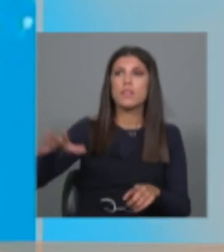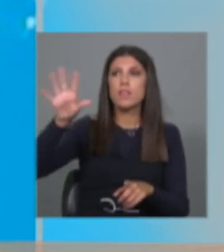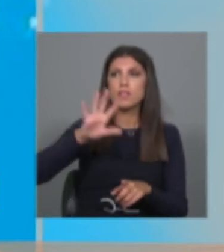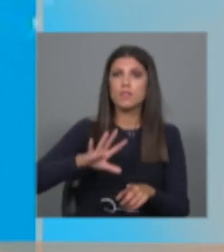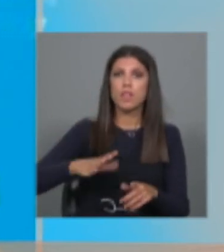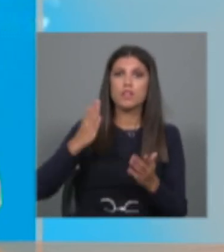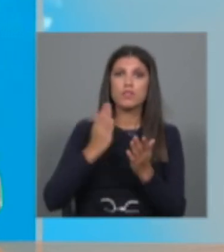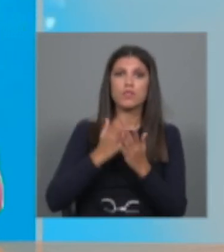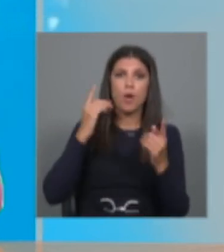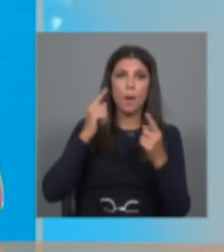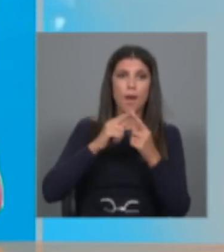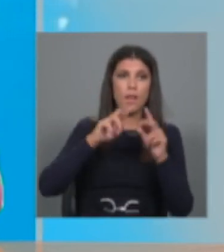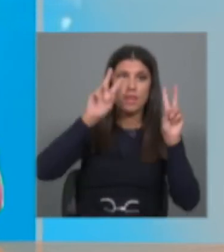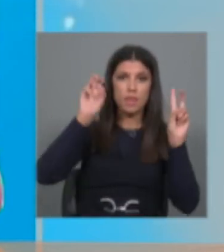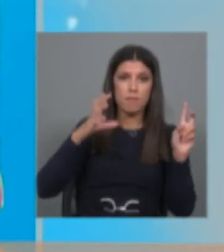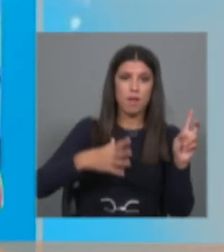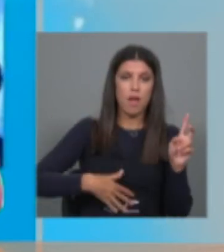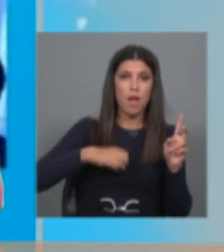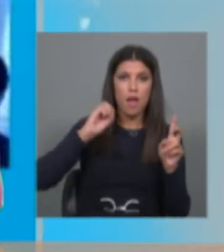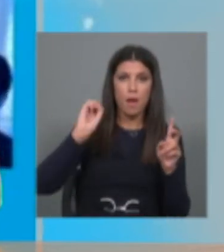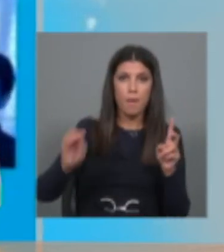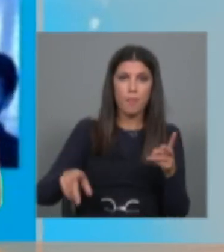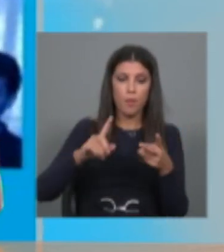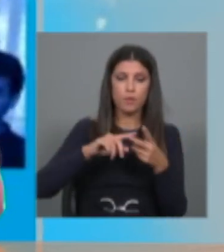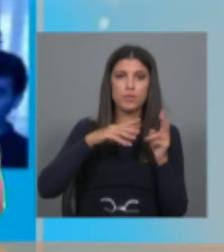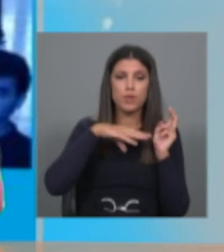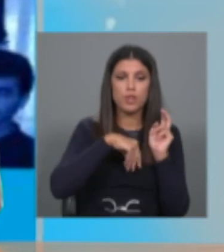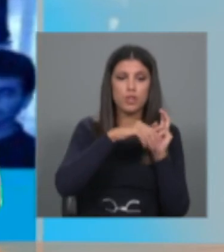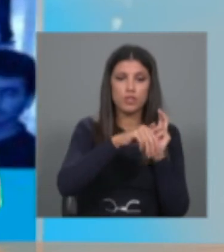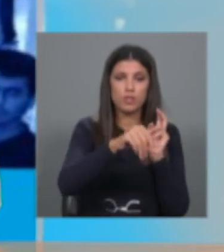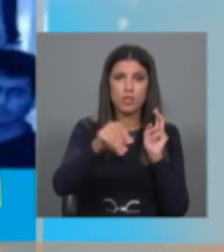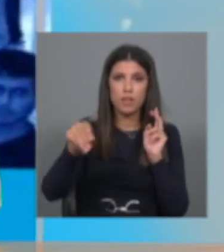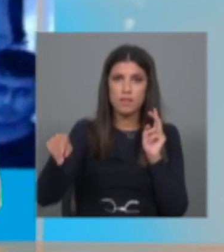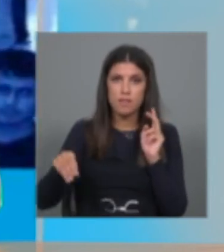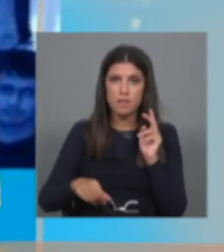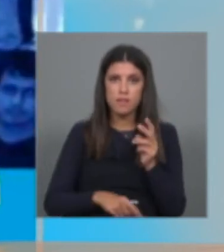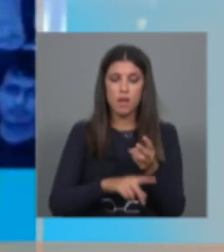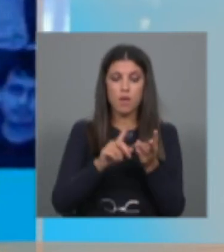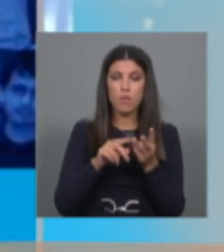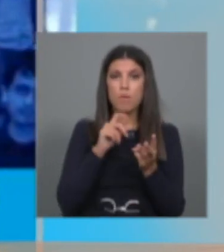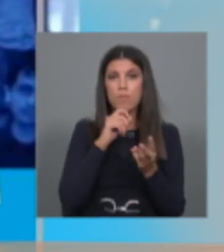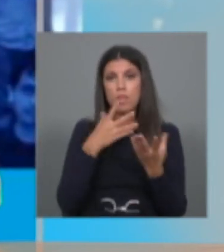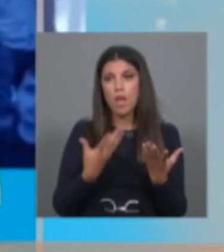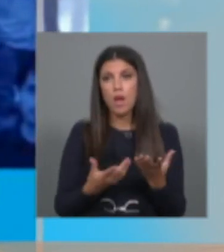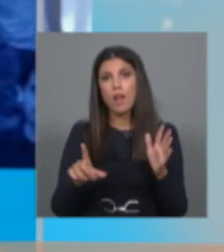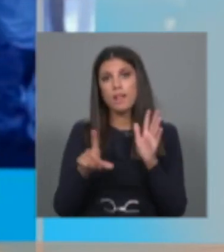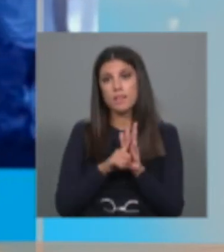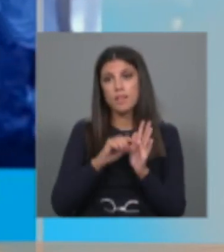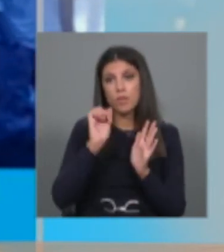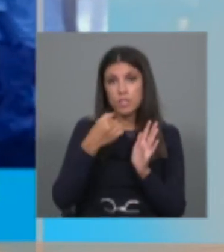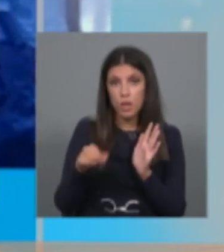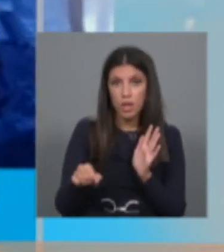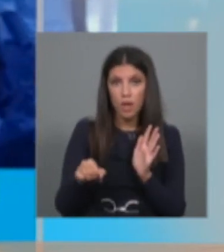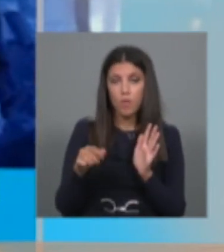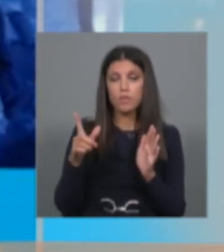aborto, para a regionalização e poderíamos ter agora para a legalização de eutanásia, mas tudo